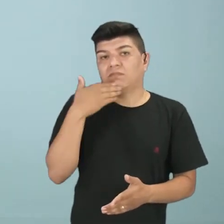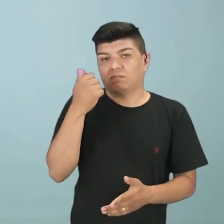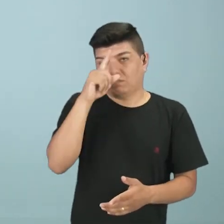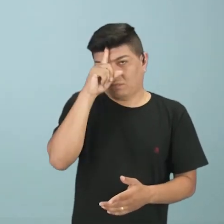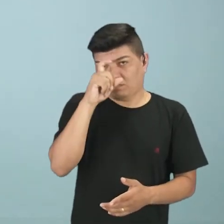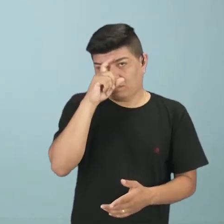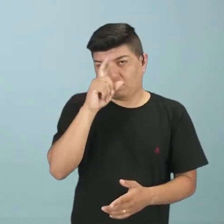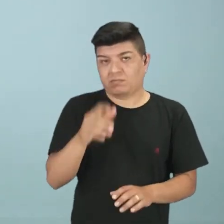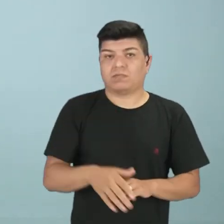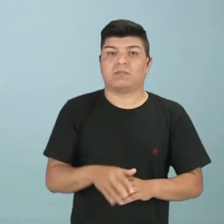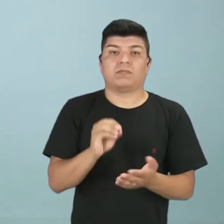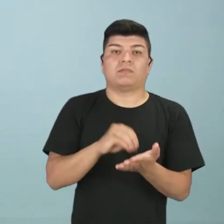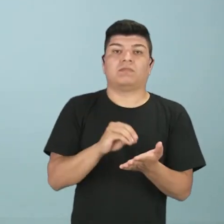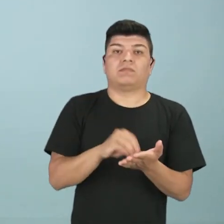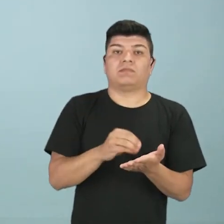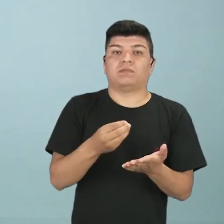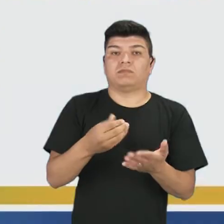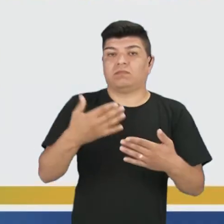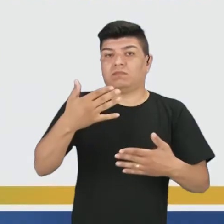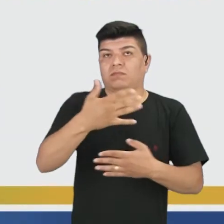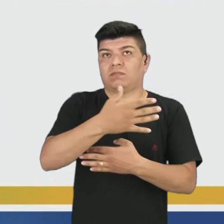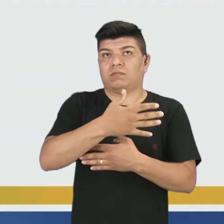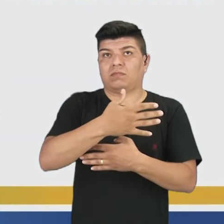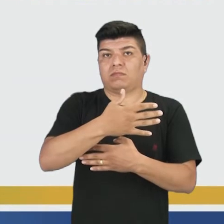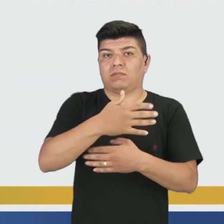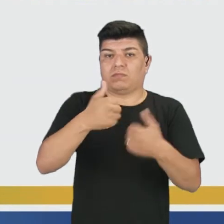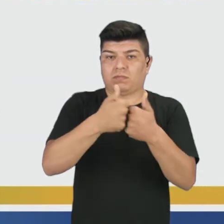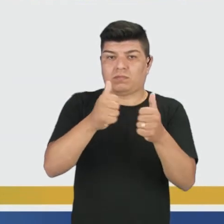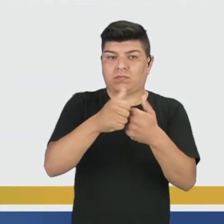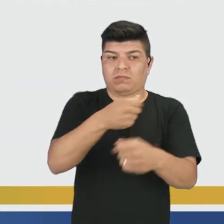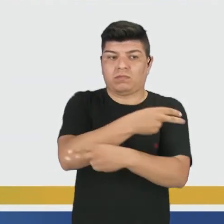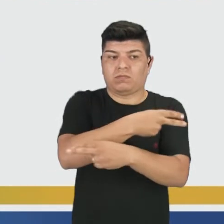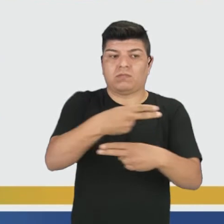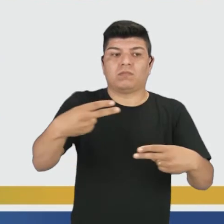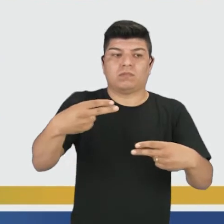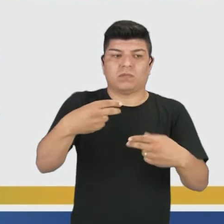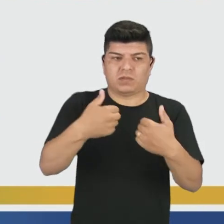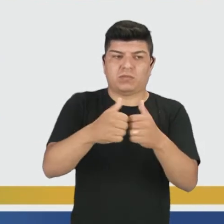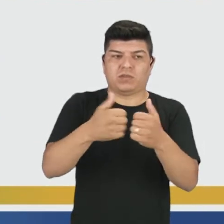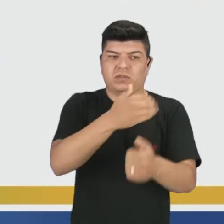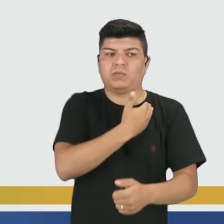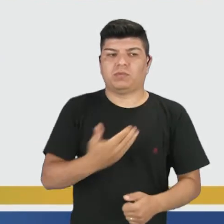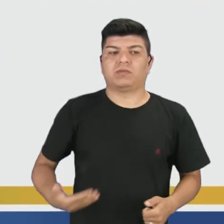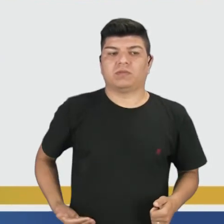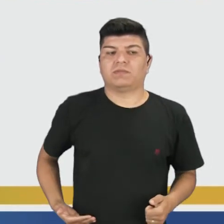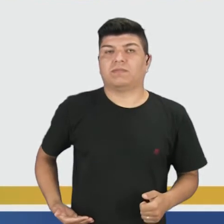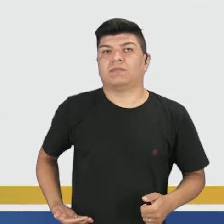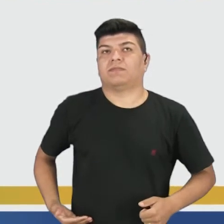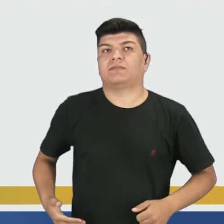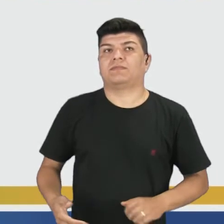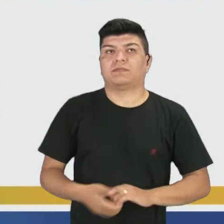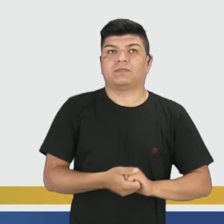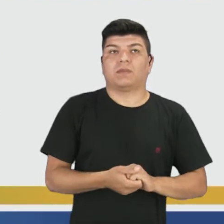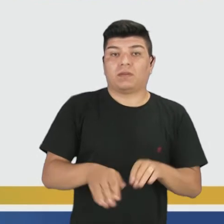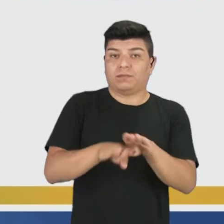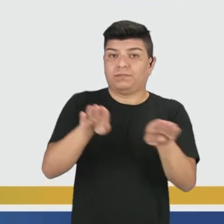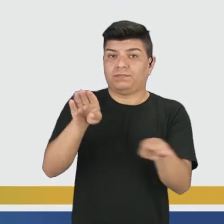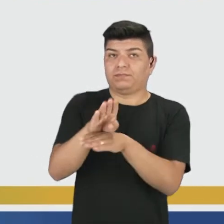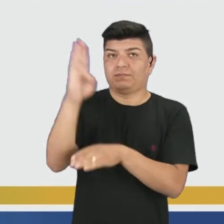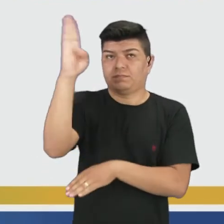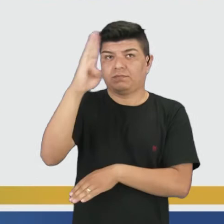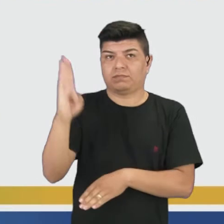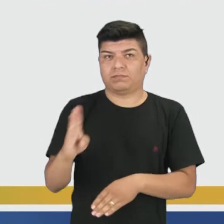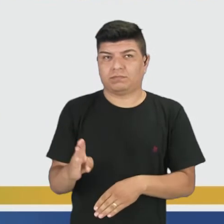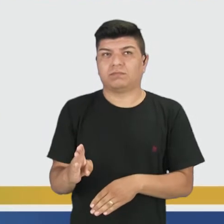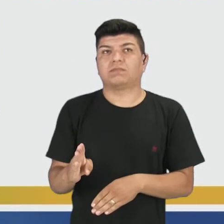hospitais. Precariedade nos transportes públicos é outra forma de apresentar as desigualdades no Brasil também. Na maior